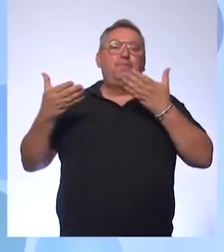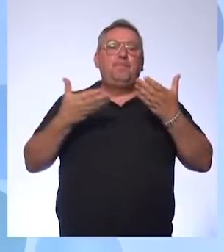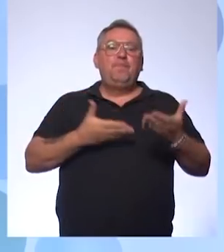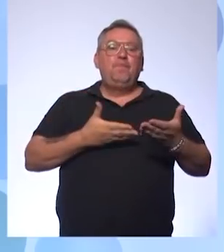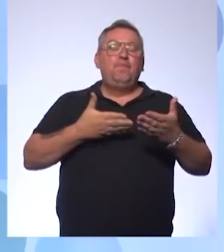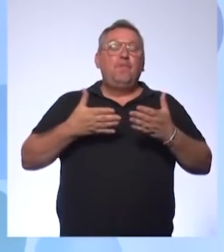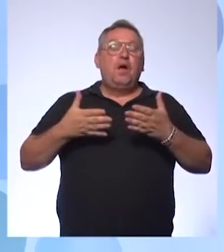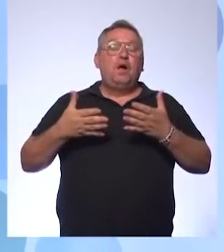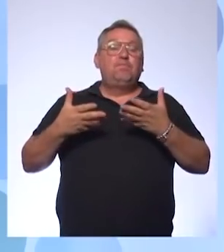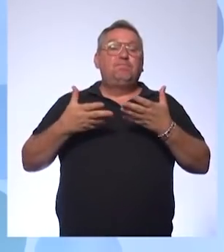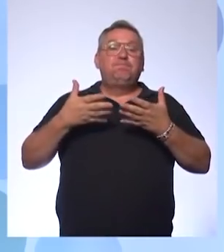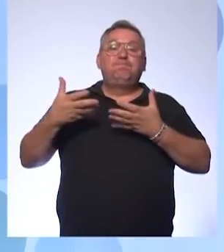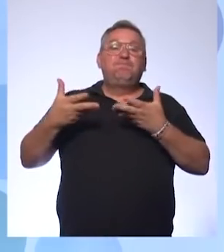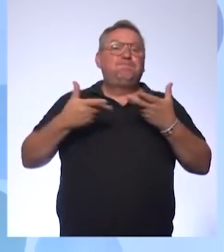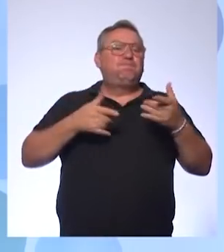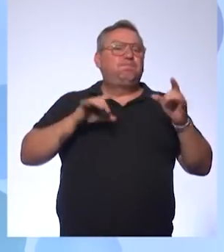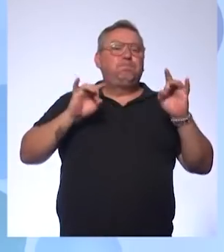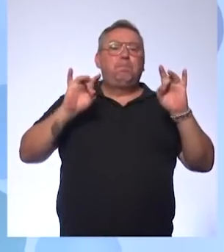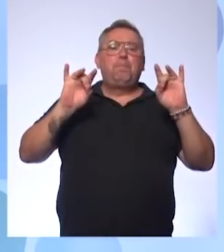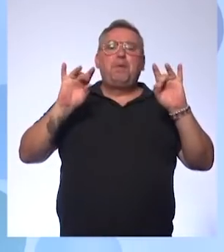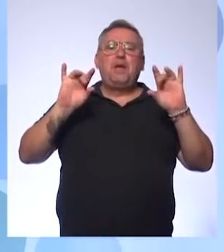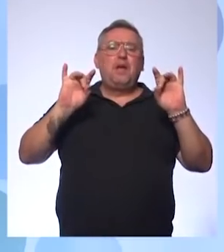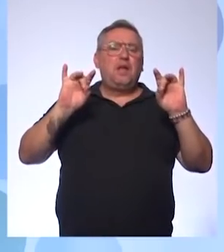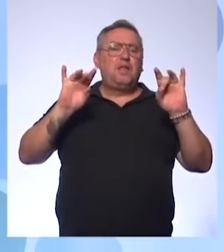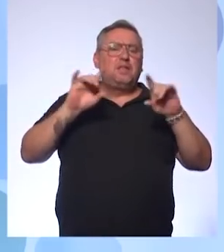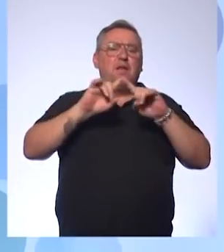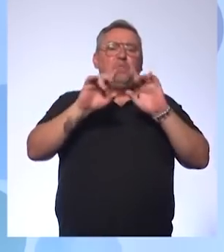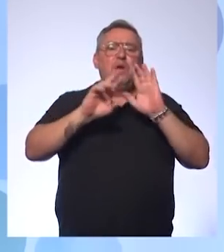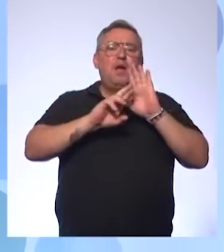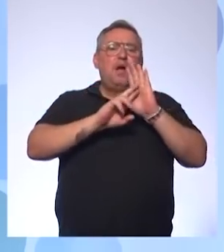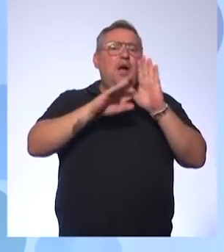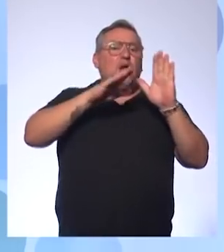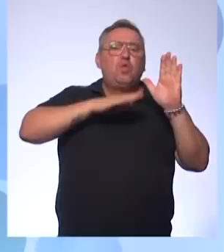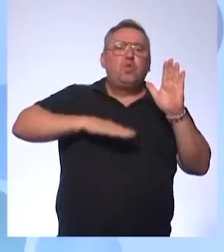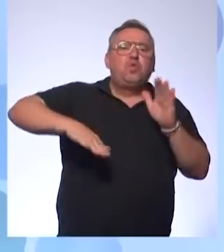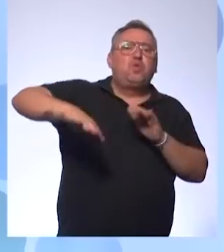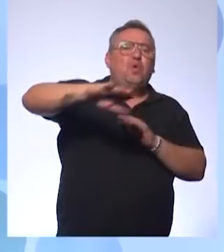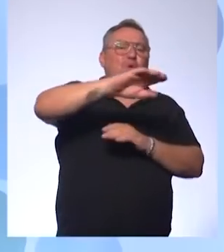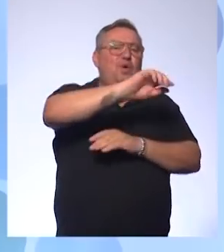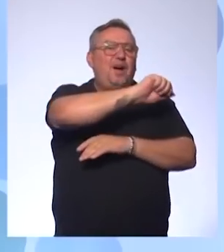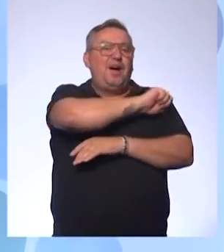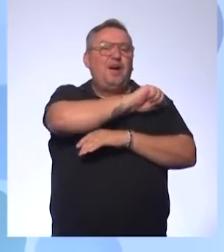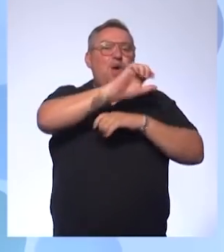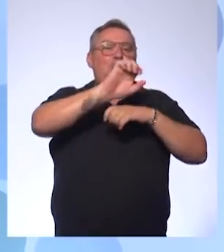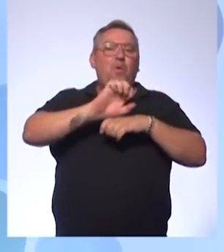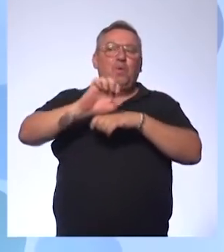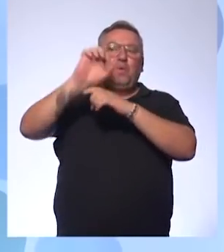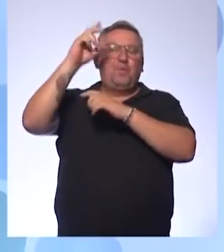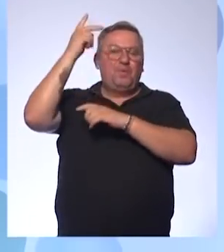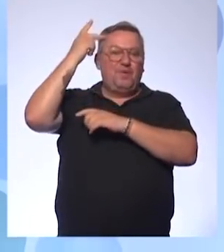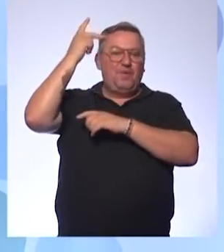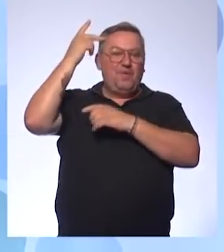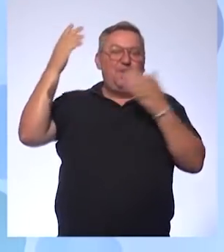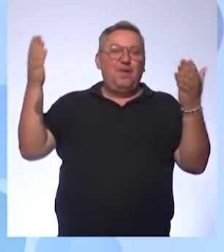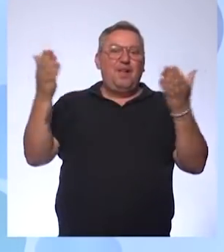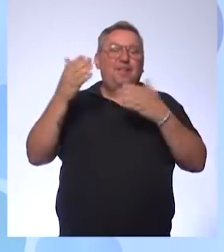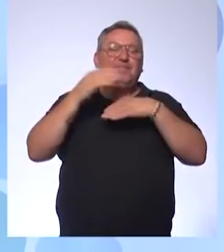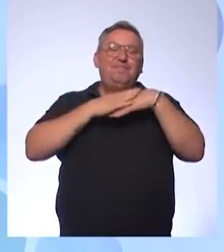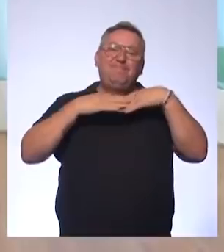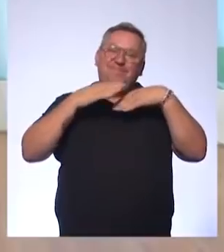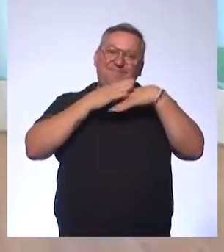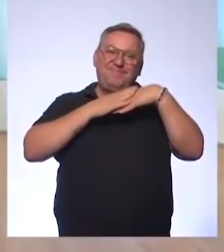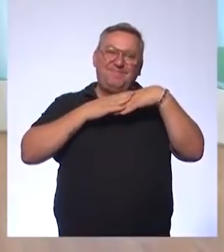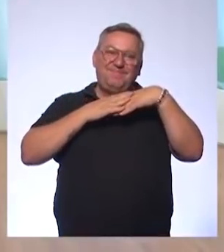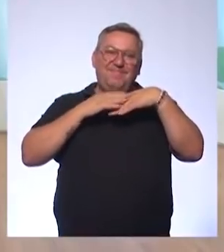uma convidada muito especial para representar todos os estudantes do estado de São Paulo. Com vocês aqui a nossa querida